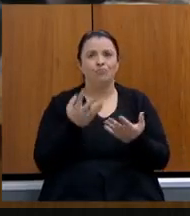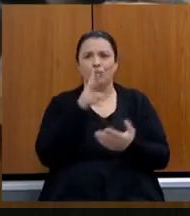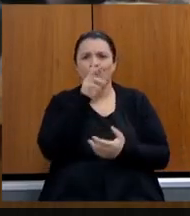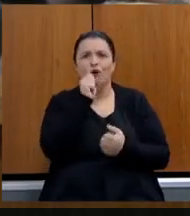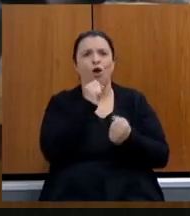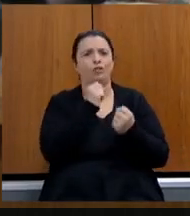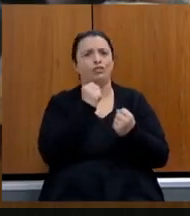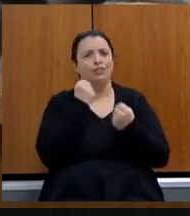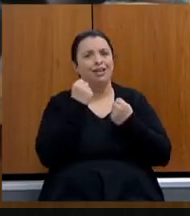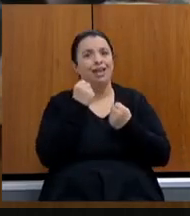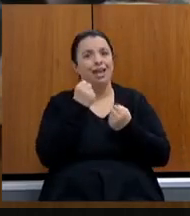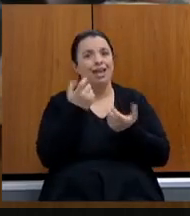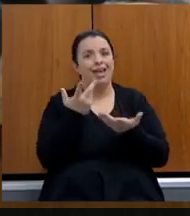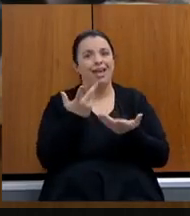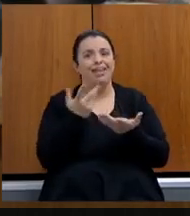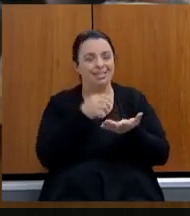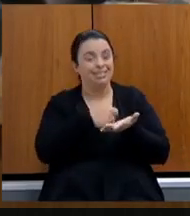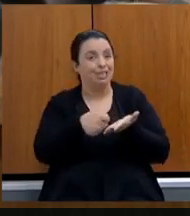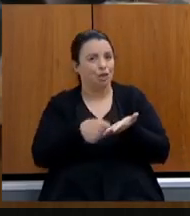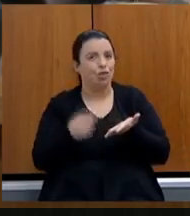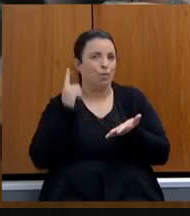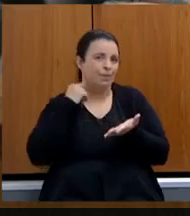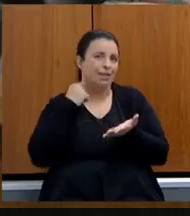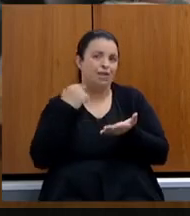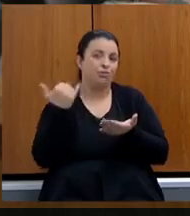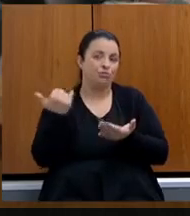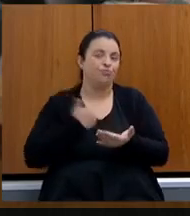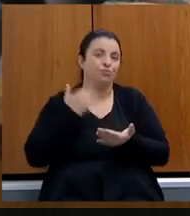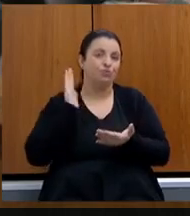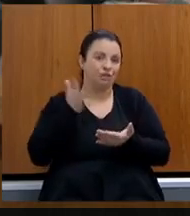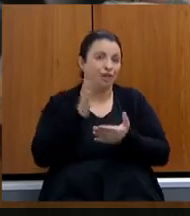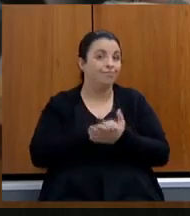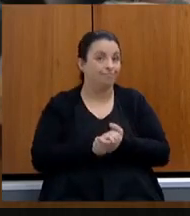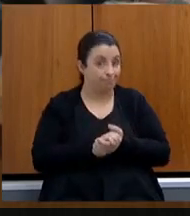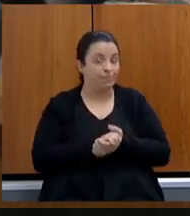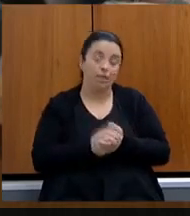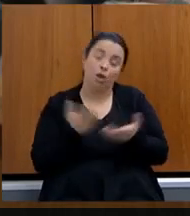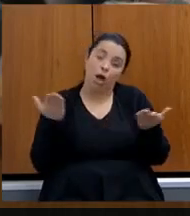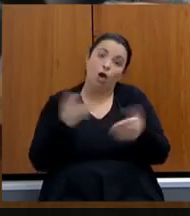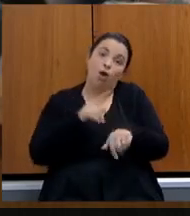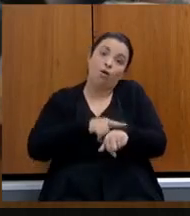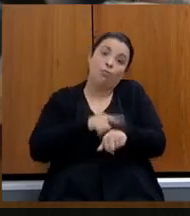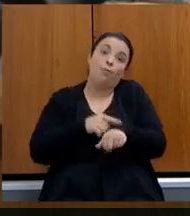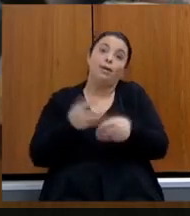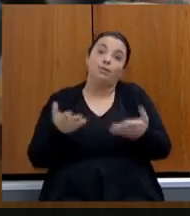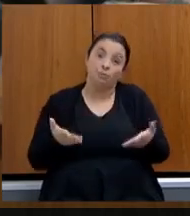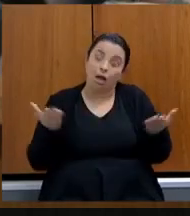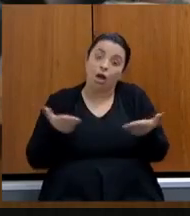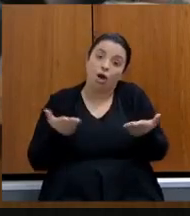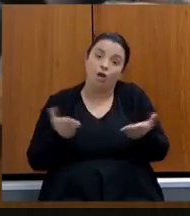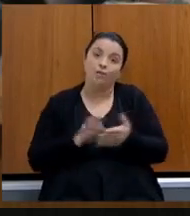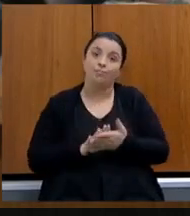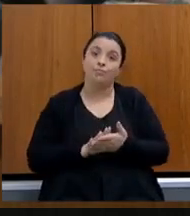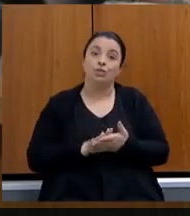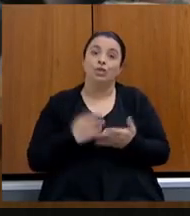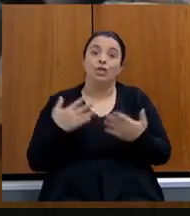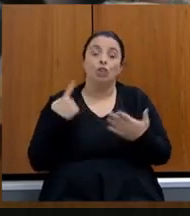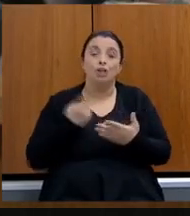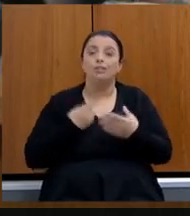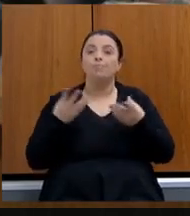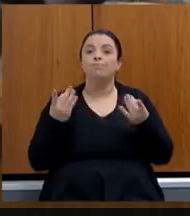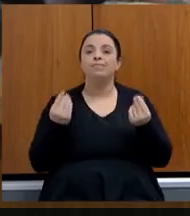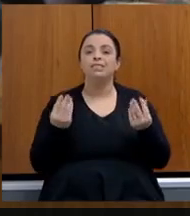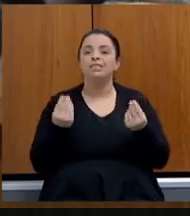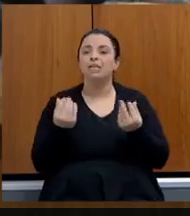escritor Mineiro nos disse uma vez Então chegou esse momento a gente está muito sensível a esse